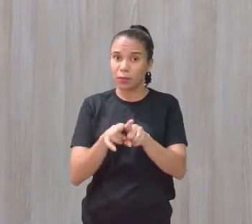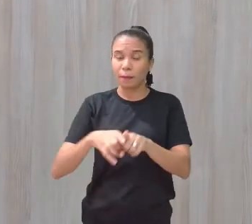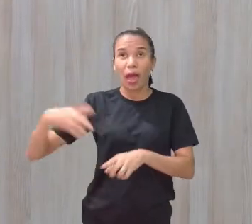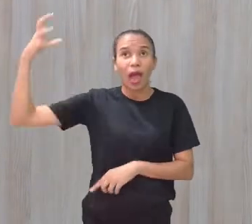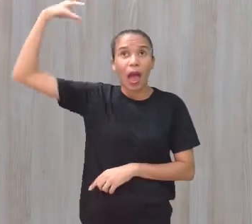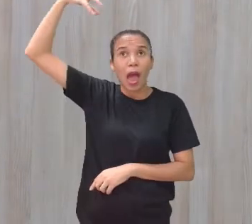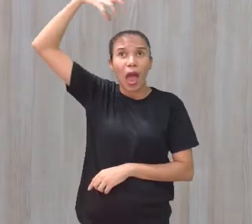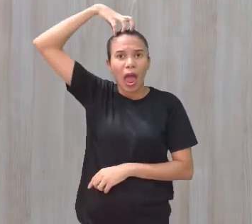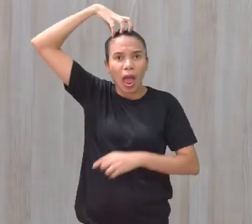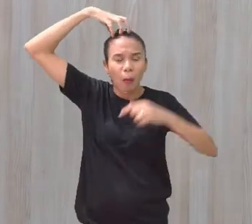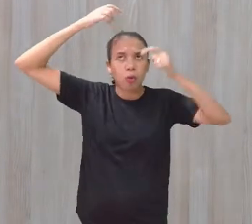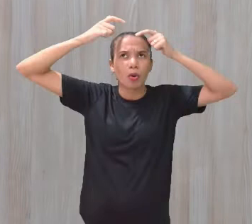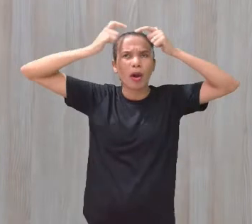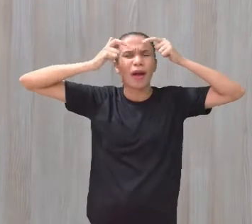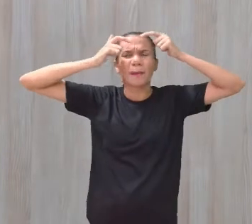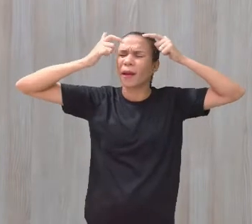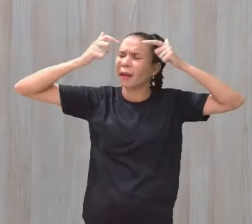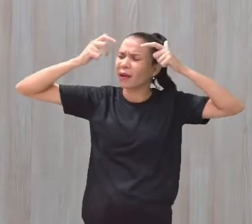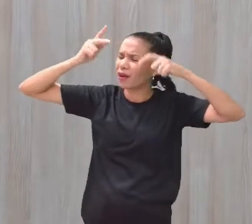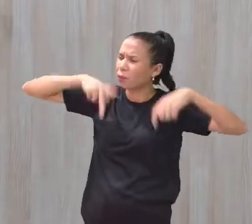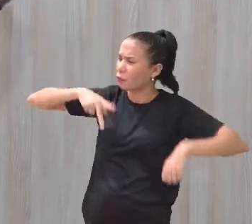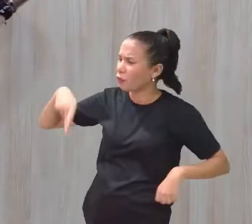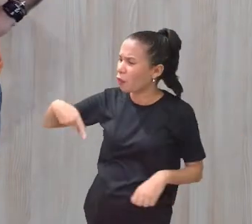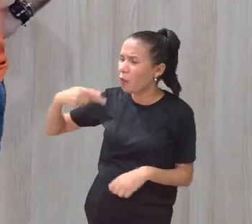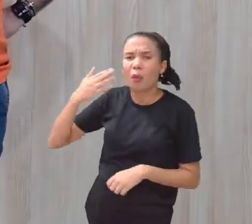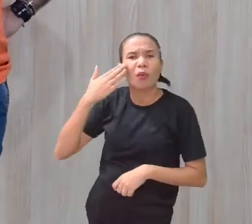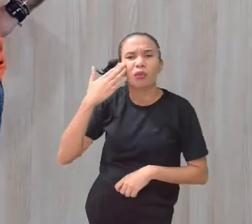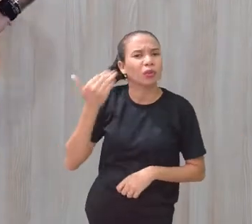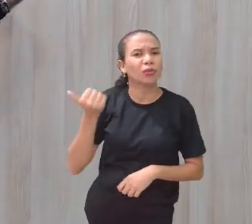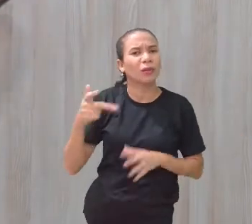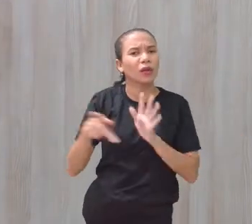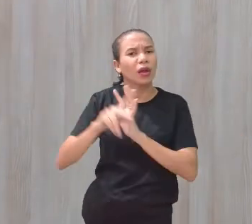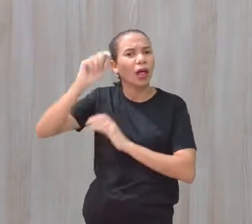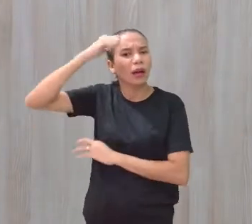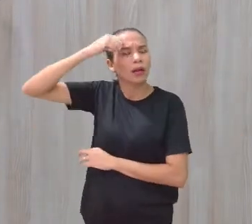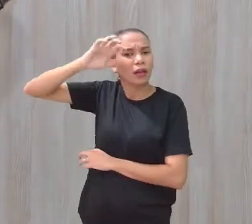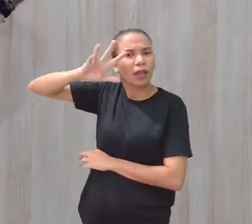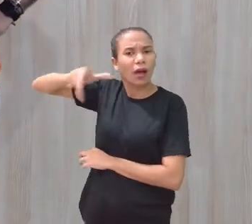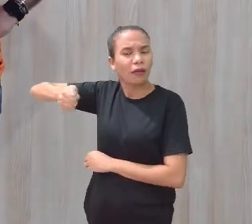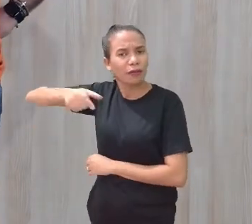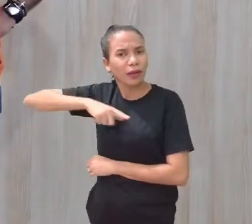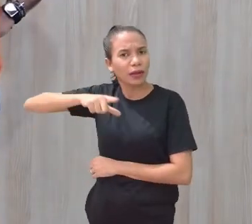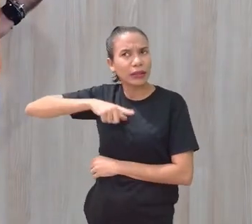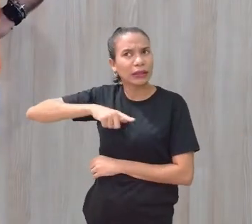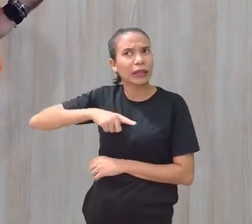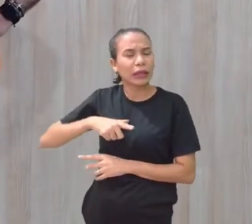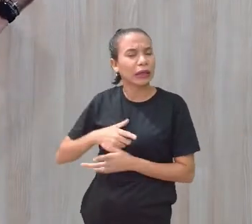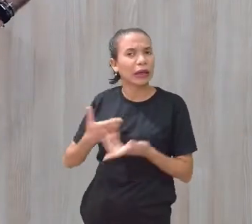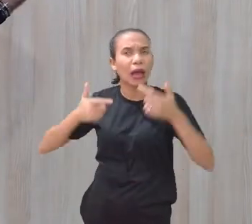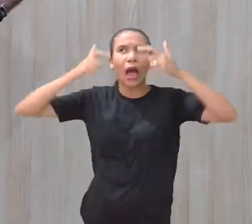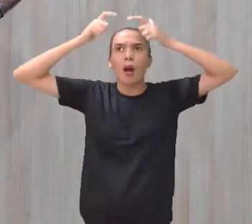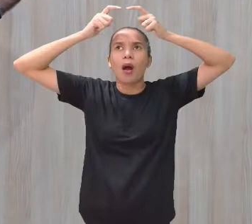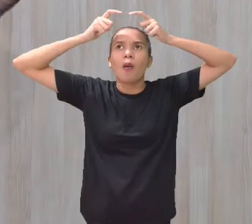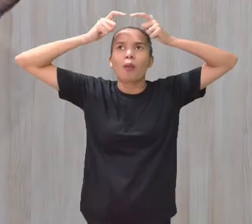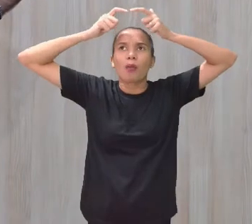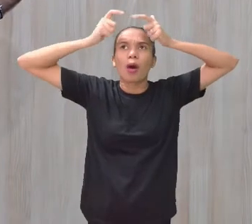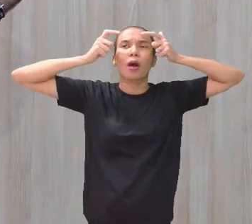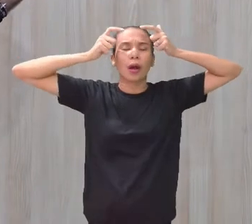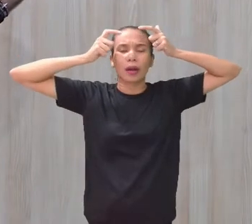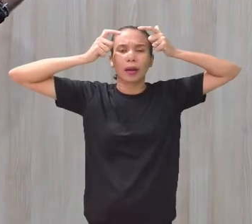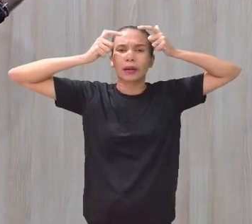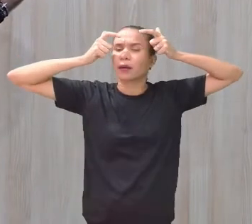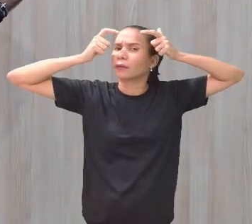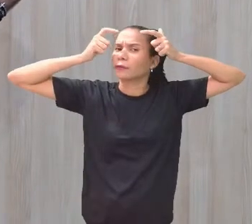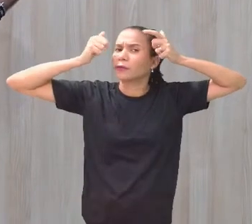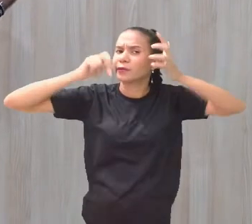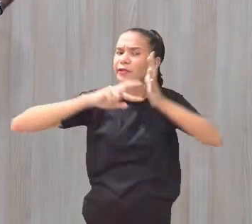reinos. Ah, professor, mas eu não sabia que na África a gente teve a composição de reinos. Então quer dizer